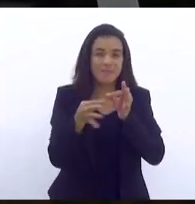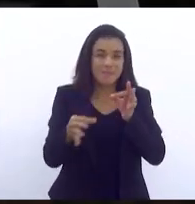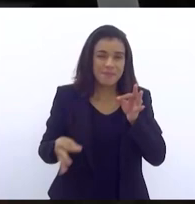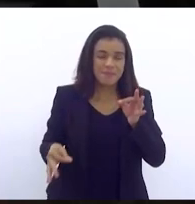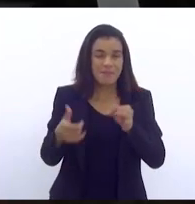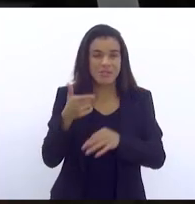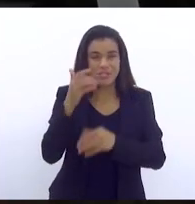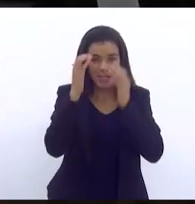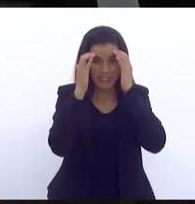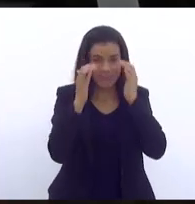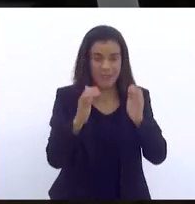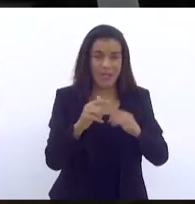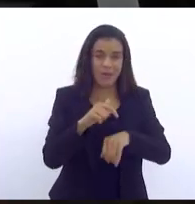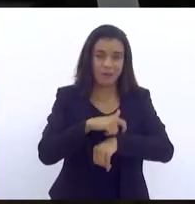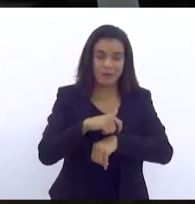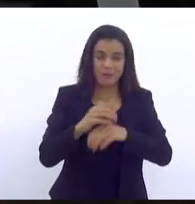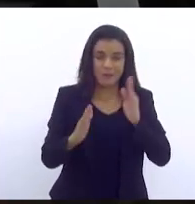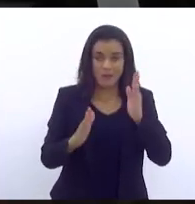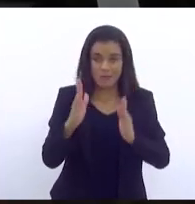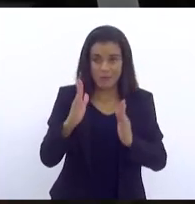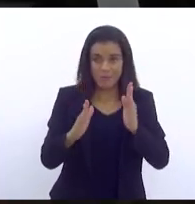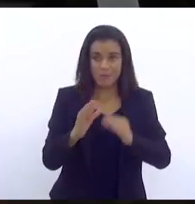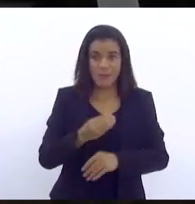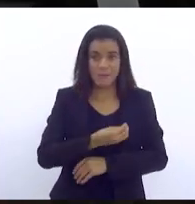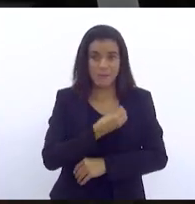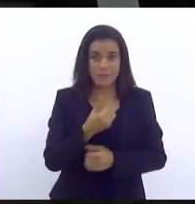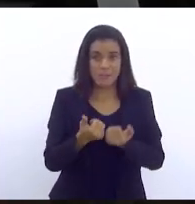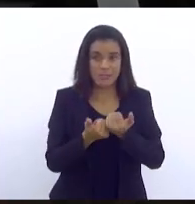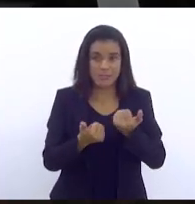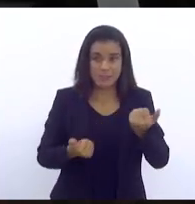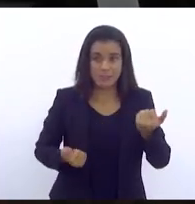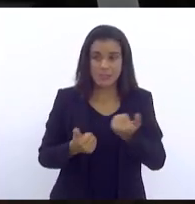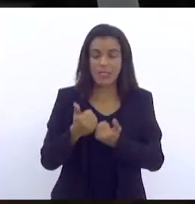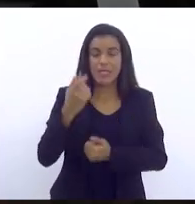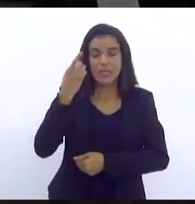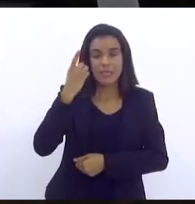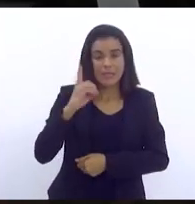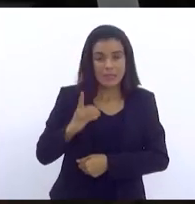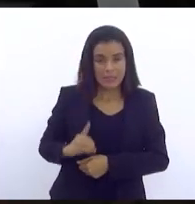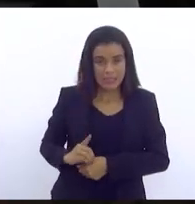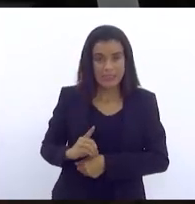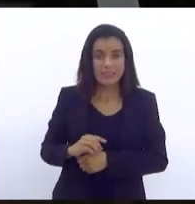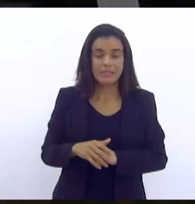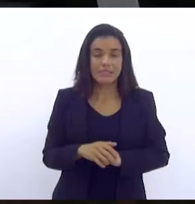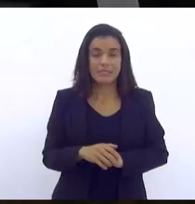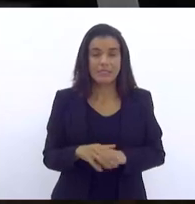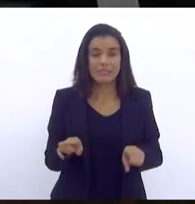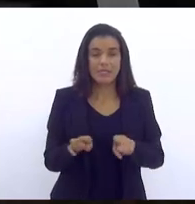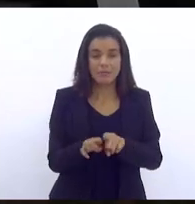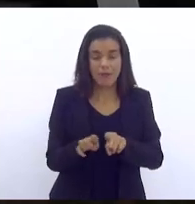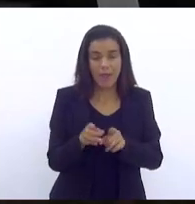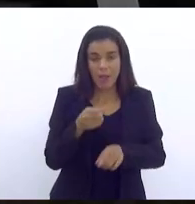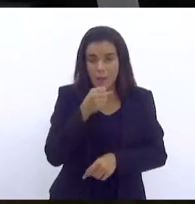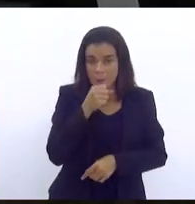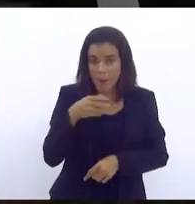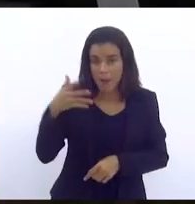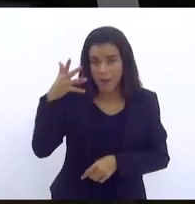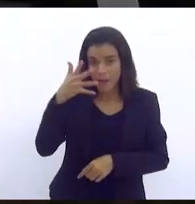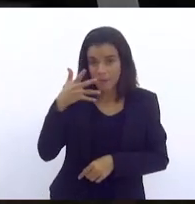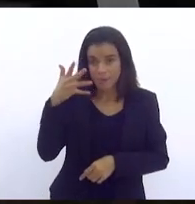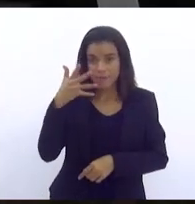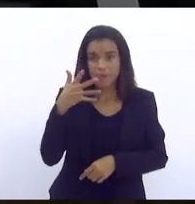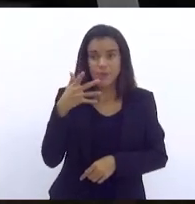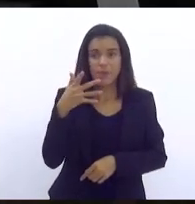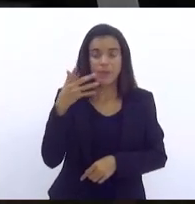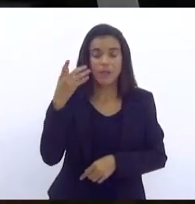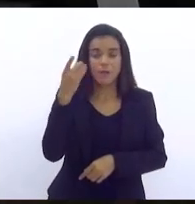audiência anuncio aqui que está presente a assessoria da deputada Dani balb e passo a palavra agora pro